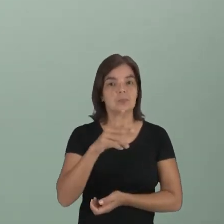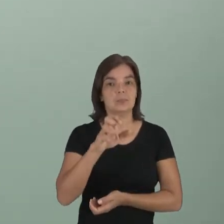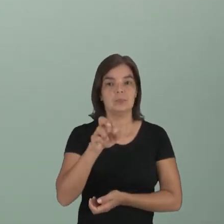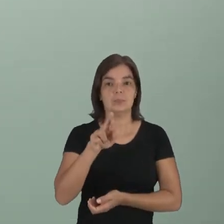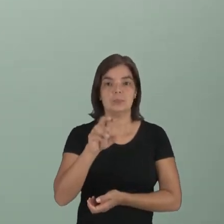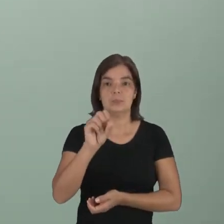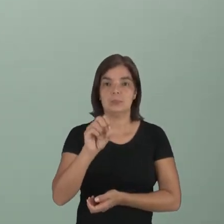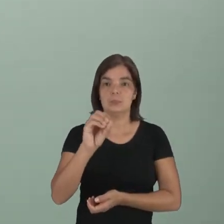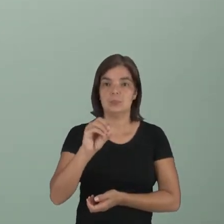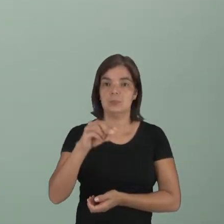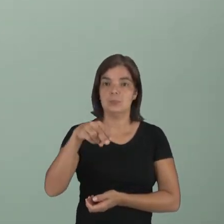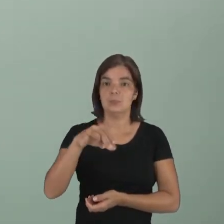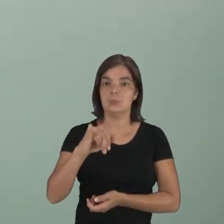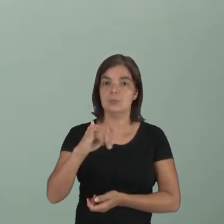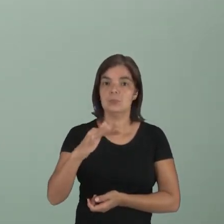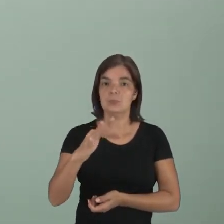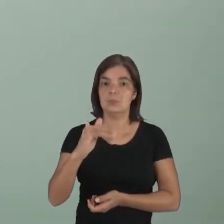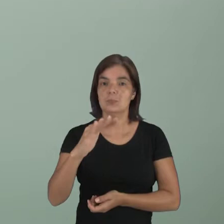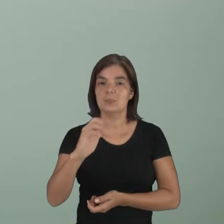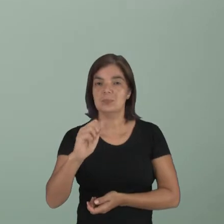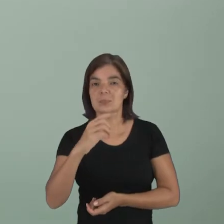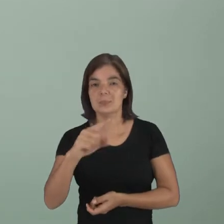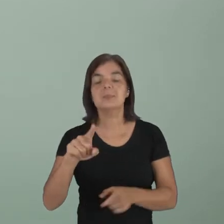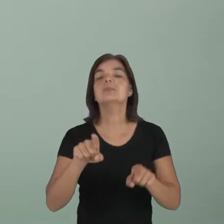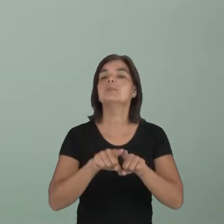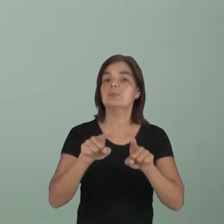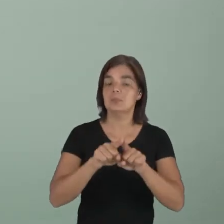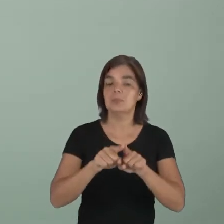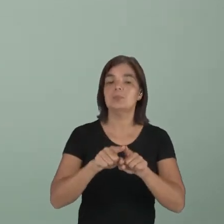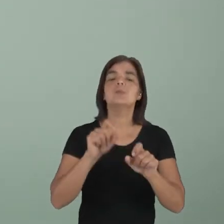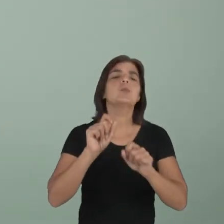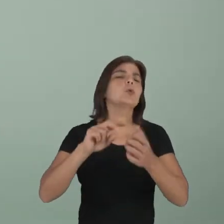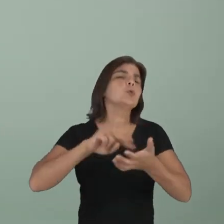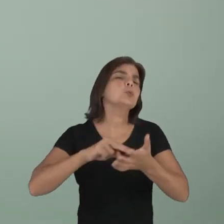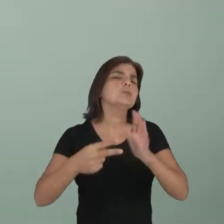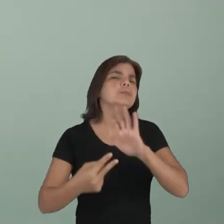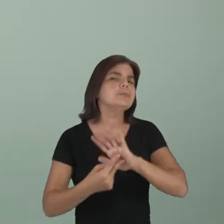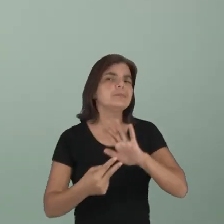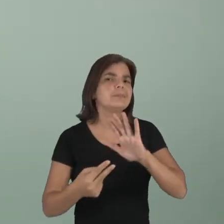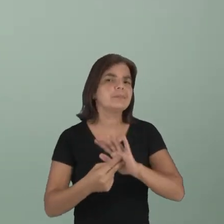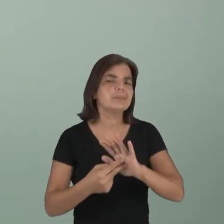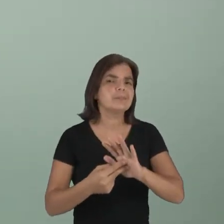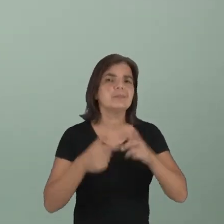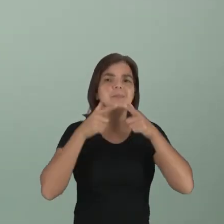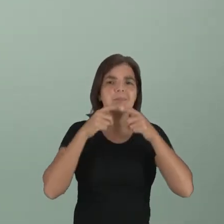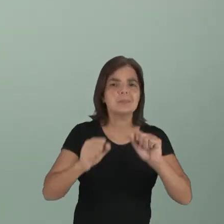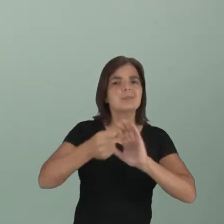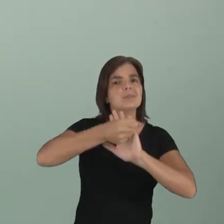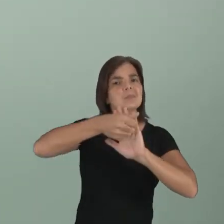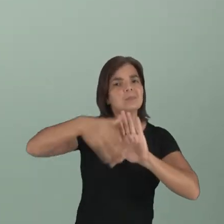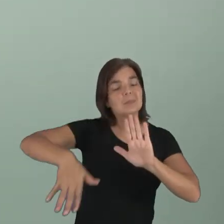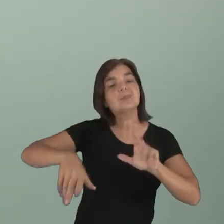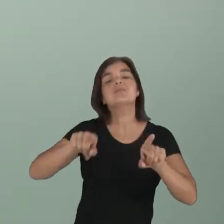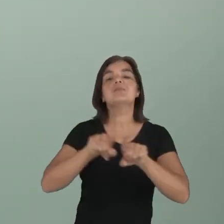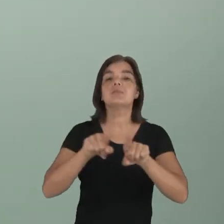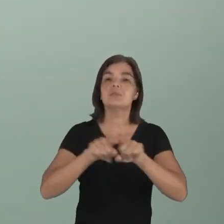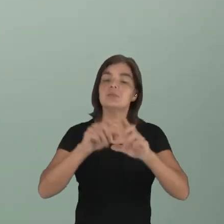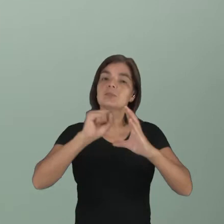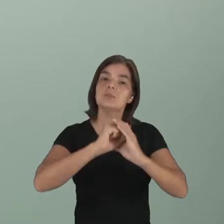de personificação, essa figura de linguagem. O que é a personificação? É